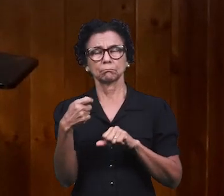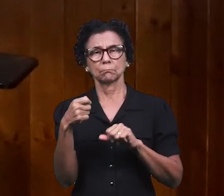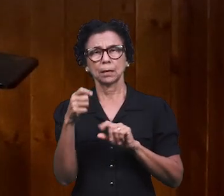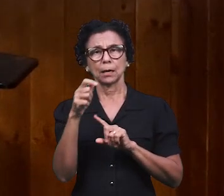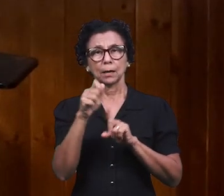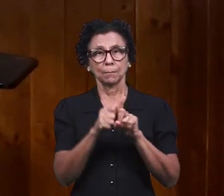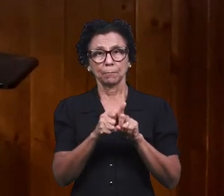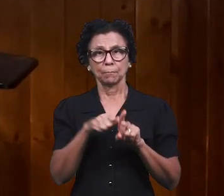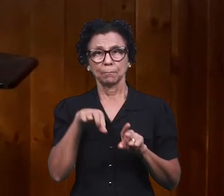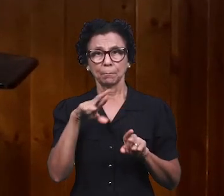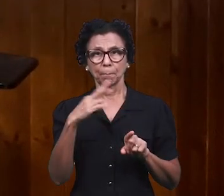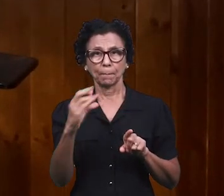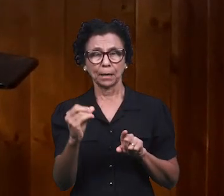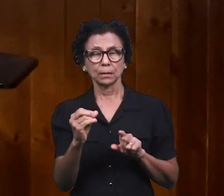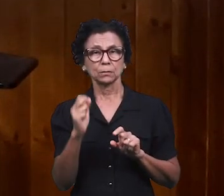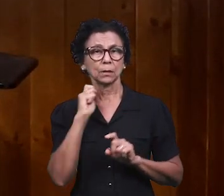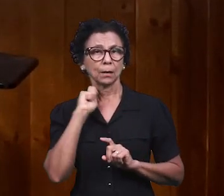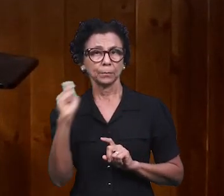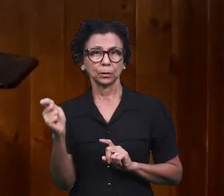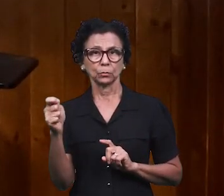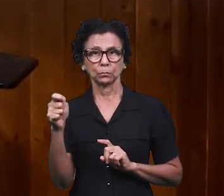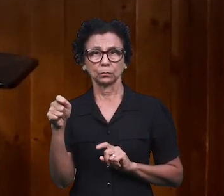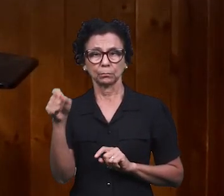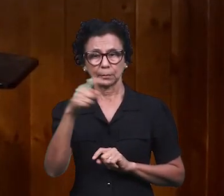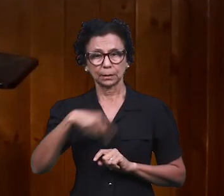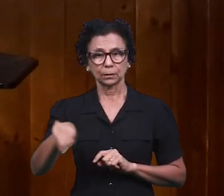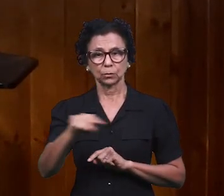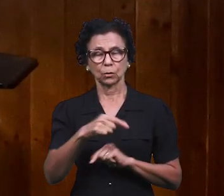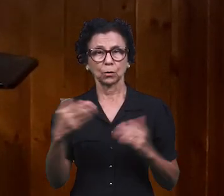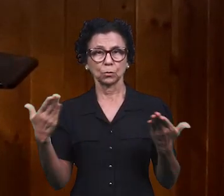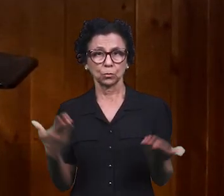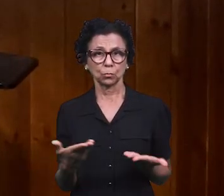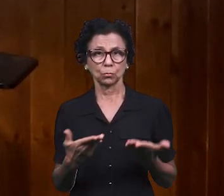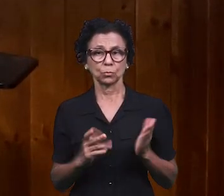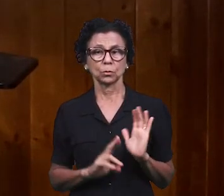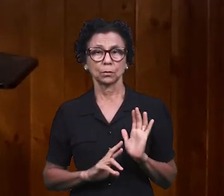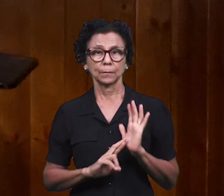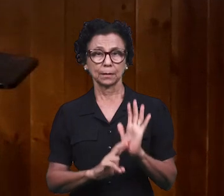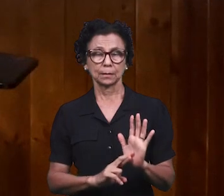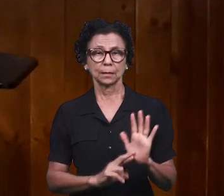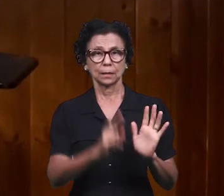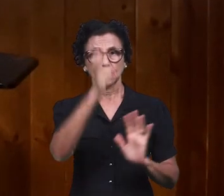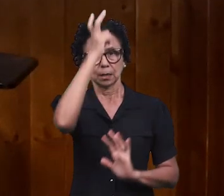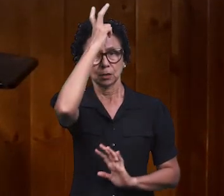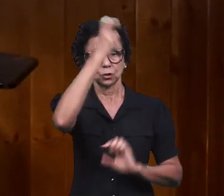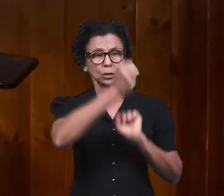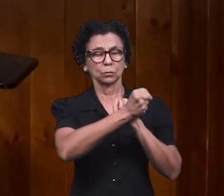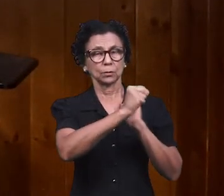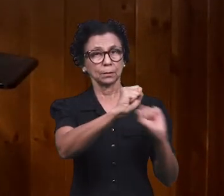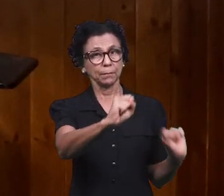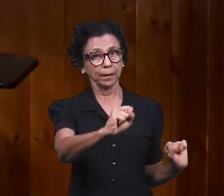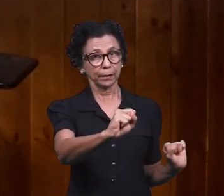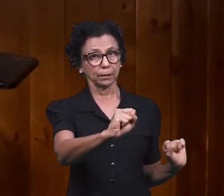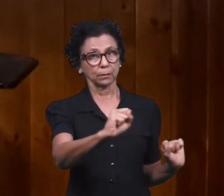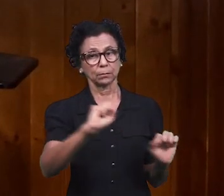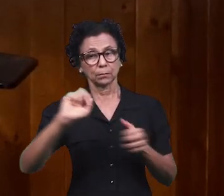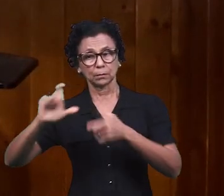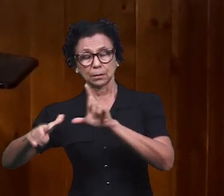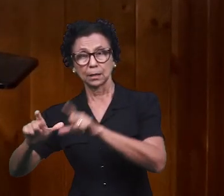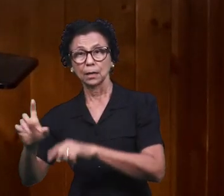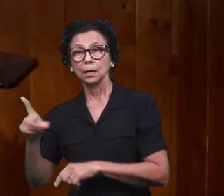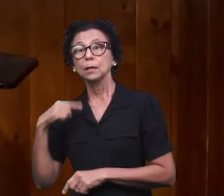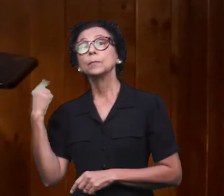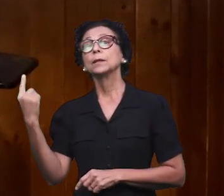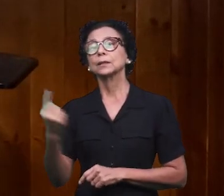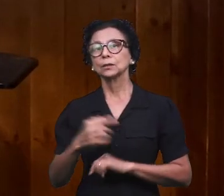março, abril para nós, e fala da libertação do Egito, aplicação para Israel. Para nós, é o sacrifício